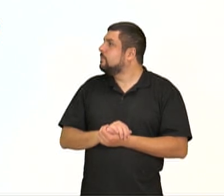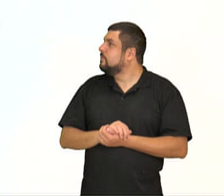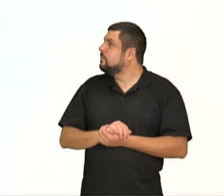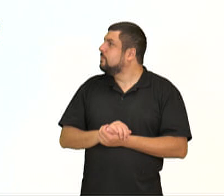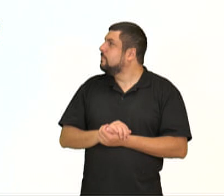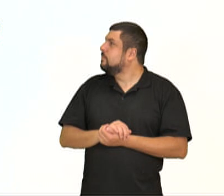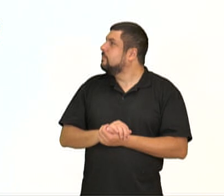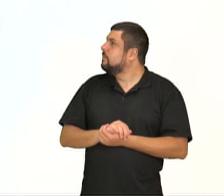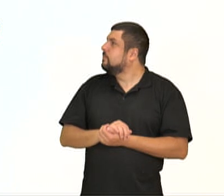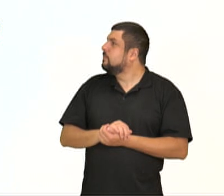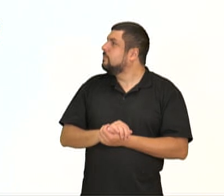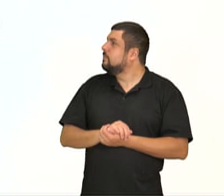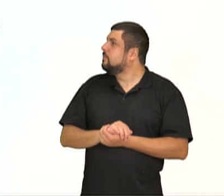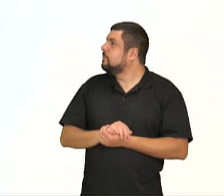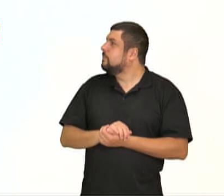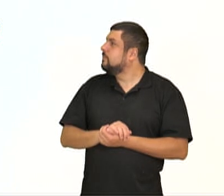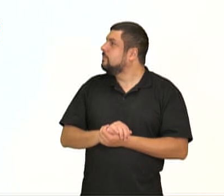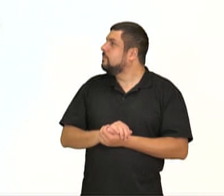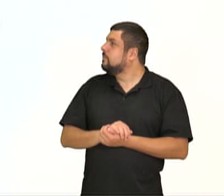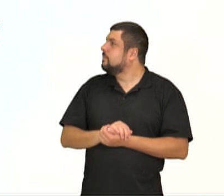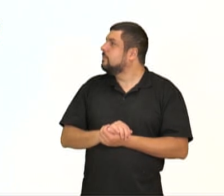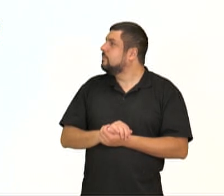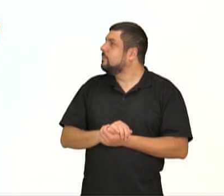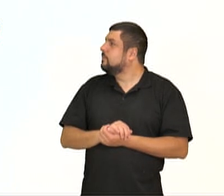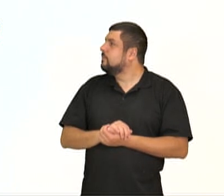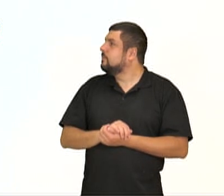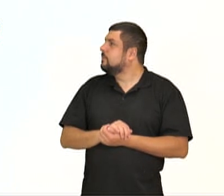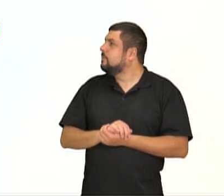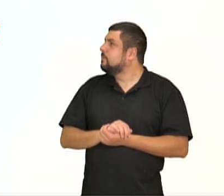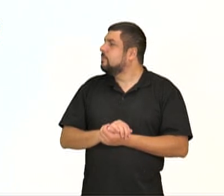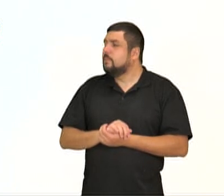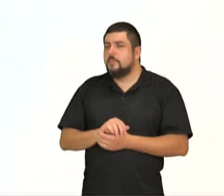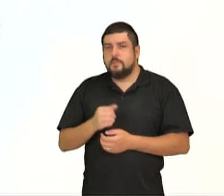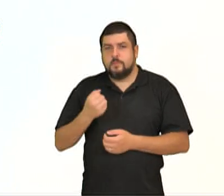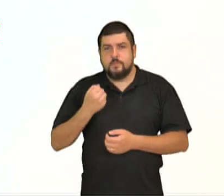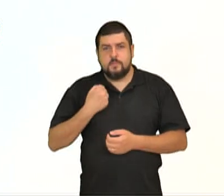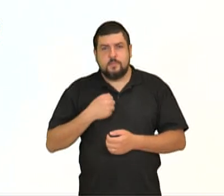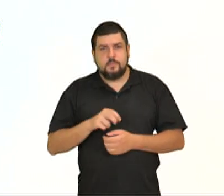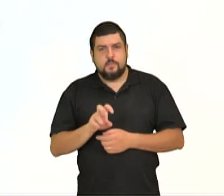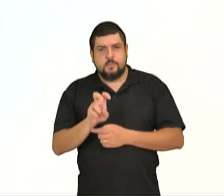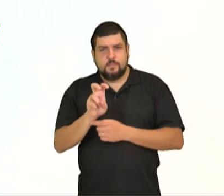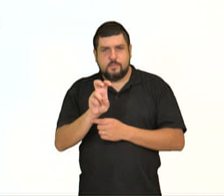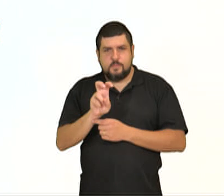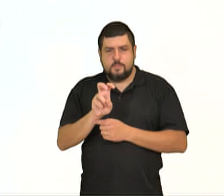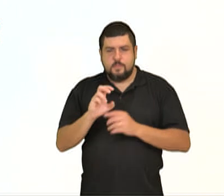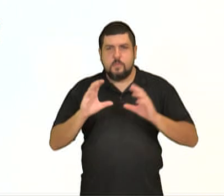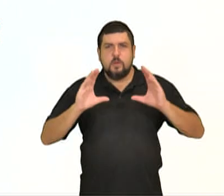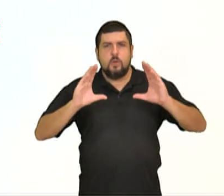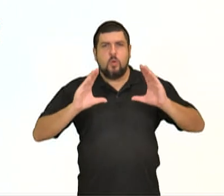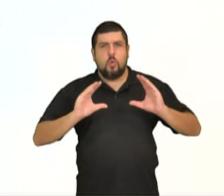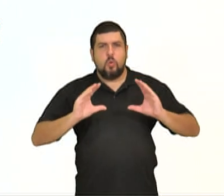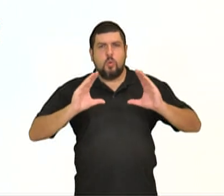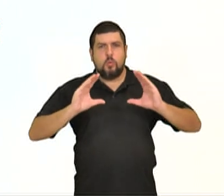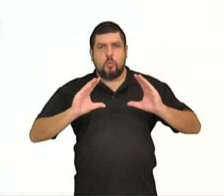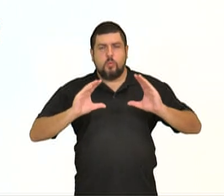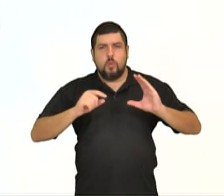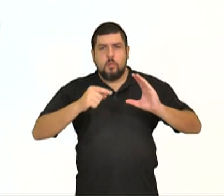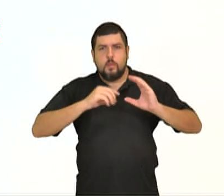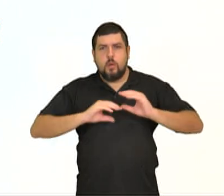estrutura 5, este músculo que fica logo abaixo dos pulmões, que nós denominamos